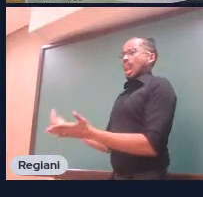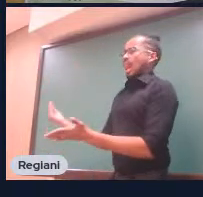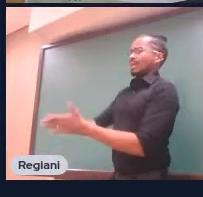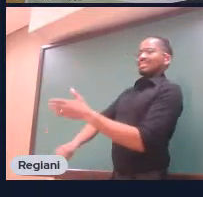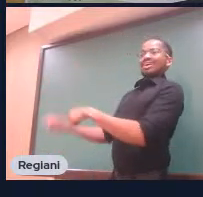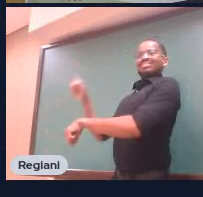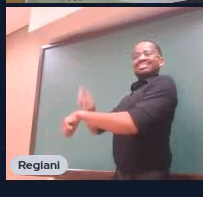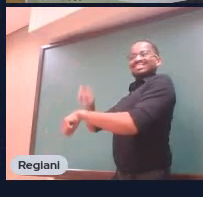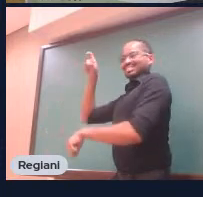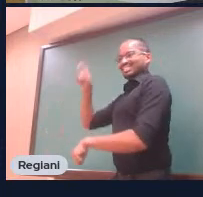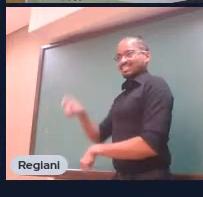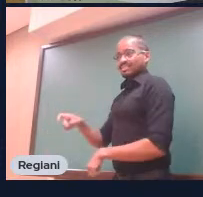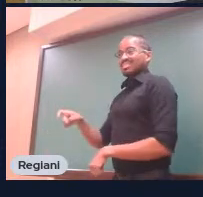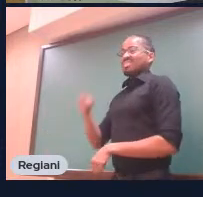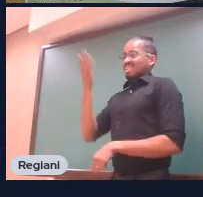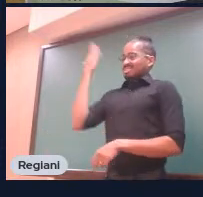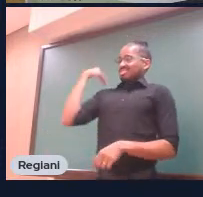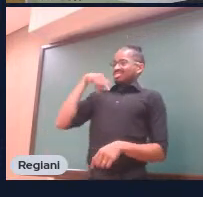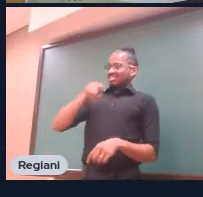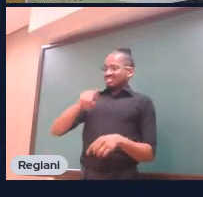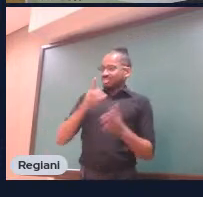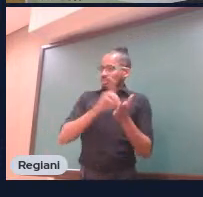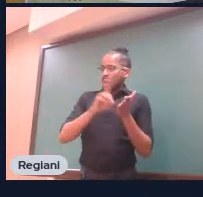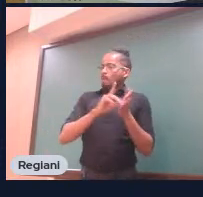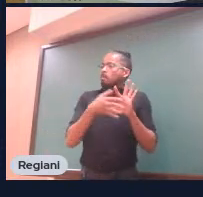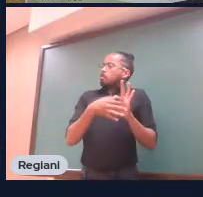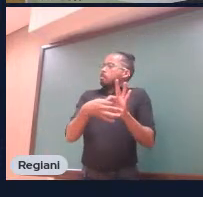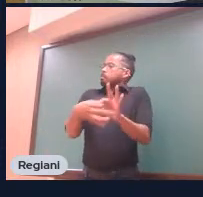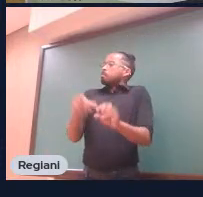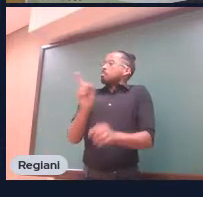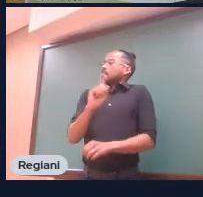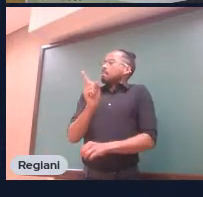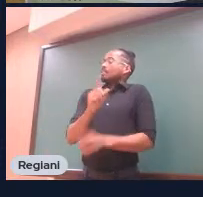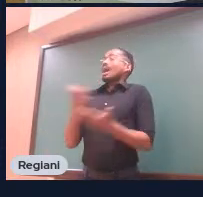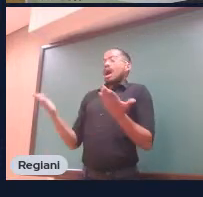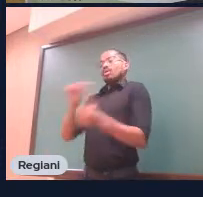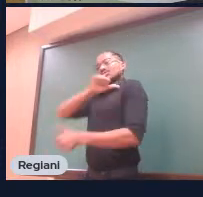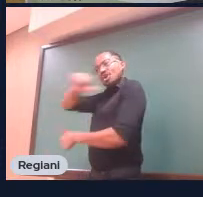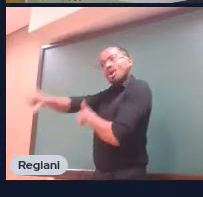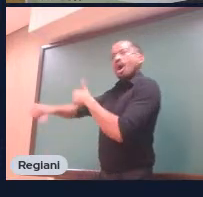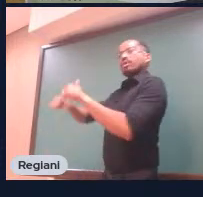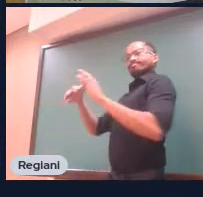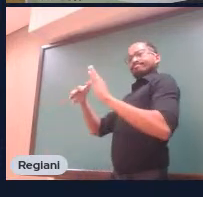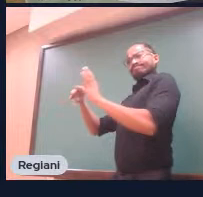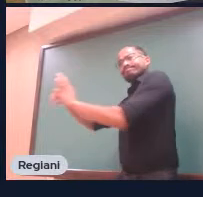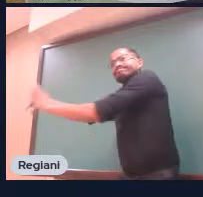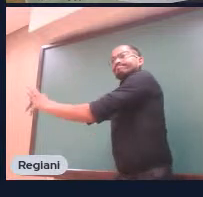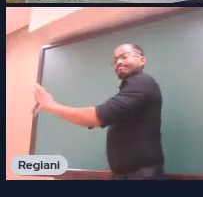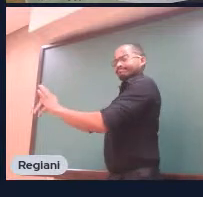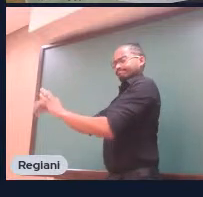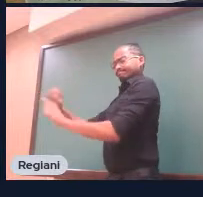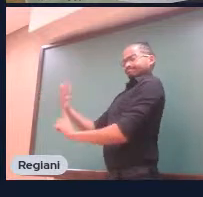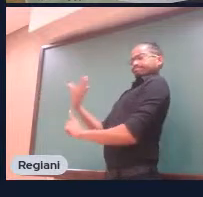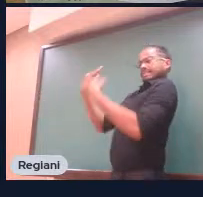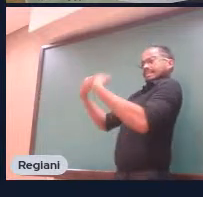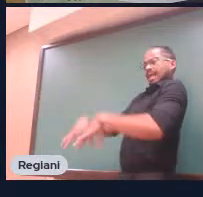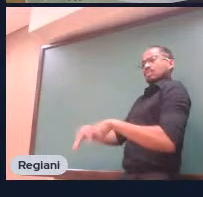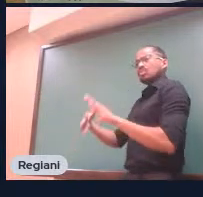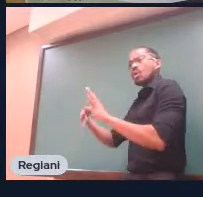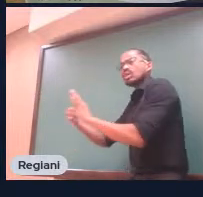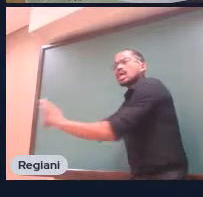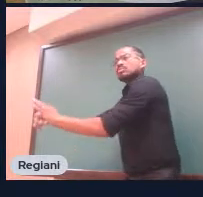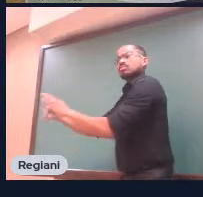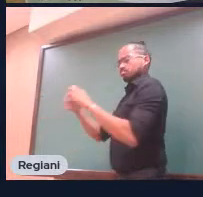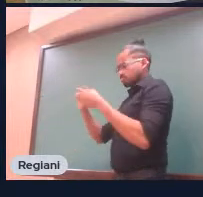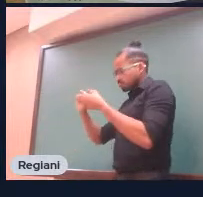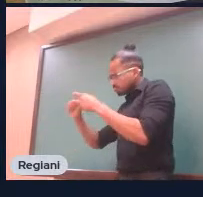Informações que não eram contextualizadas para informações que são sensíveis a contexto, que se importam